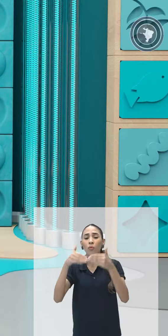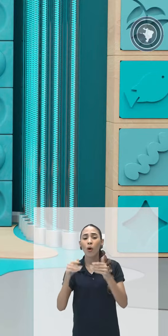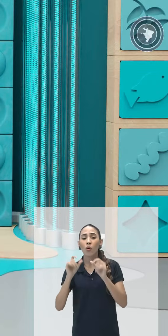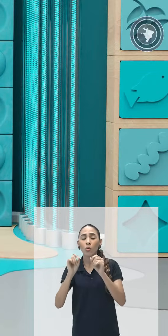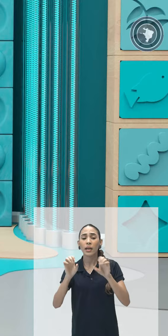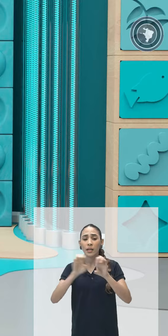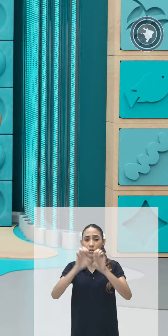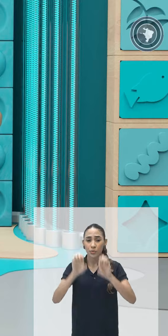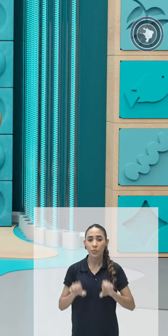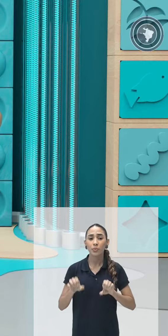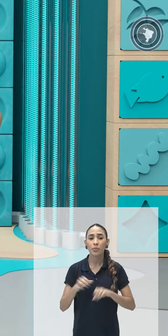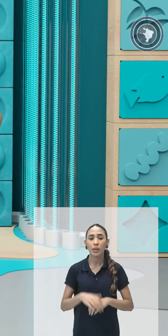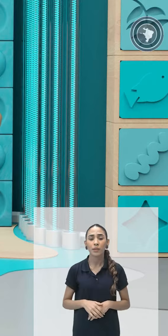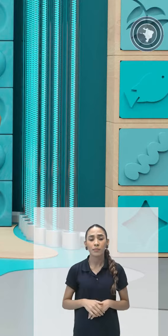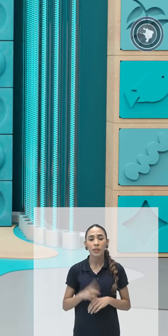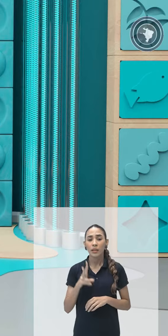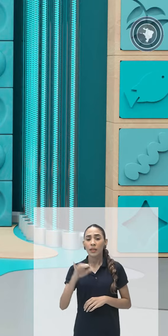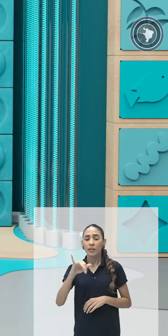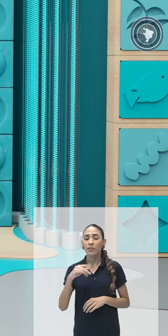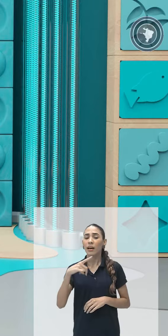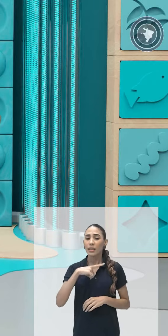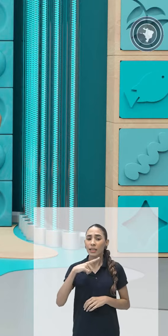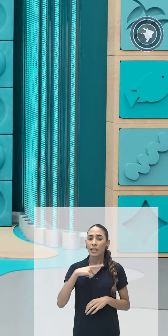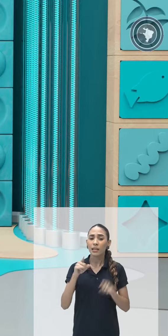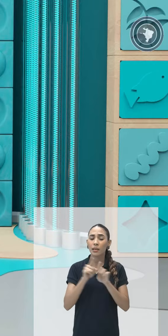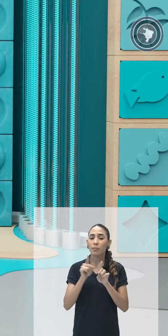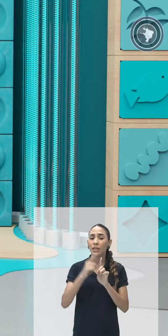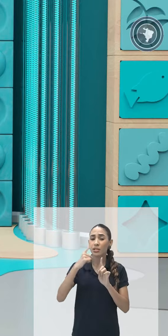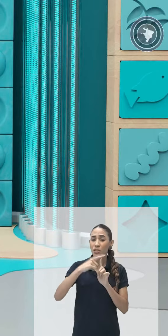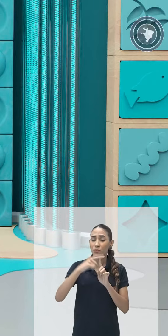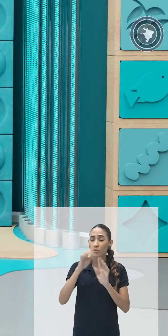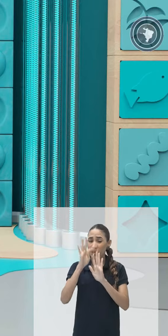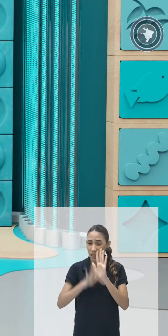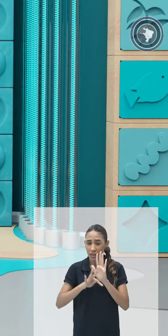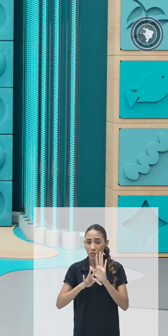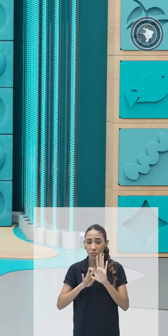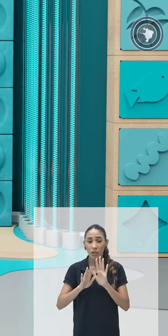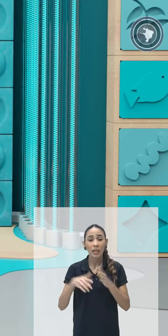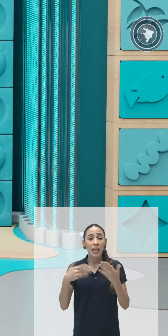a estrutura, que vão englobar determinados tipos de texto.